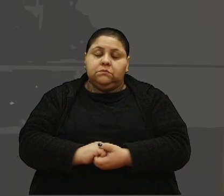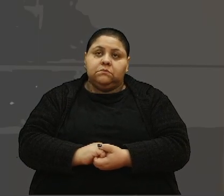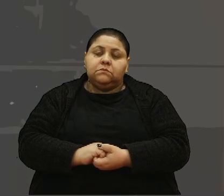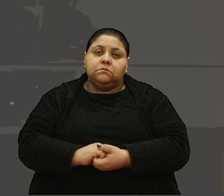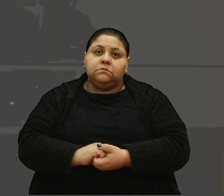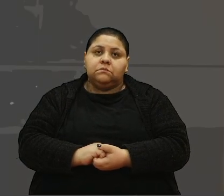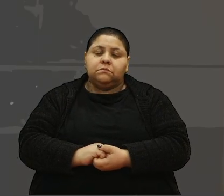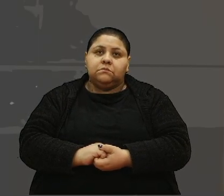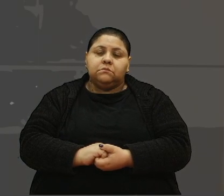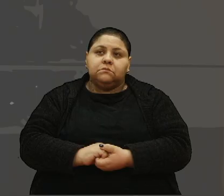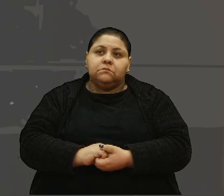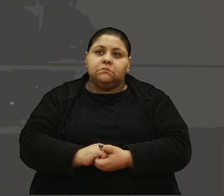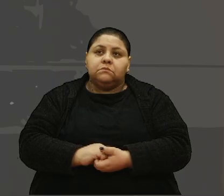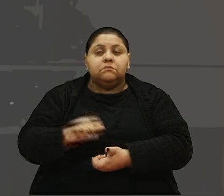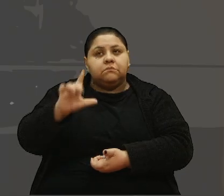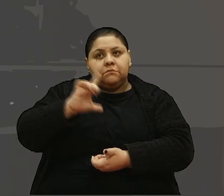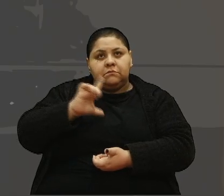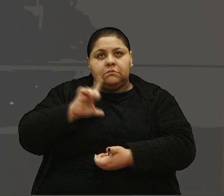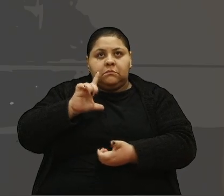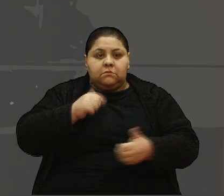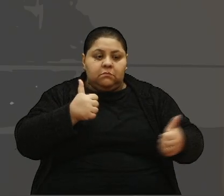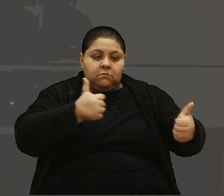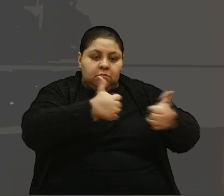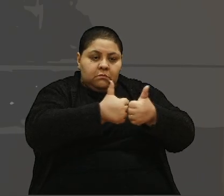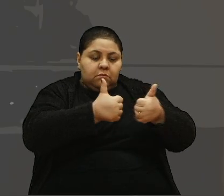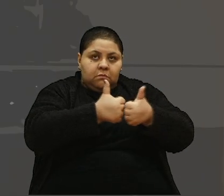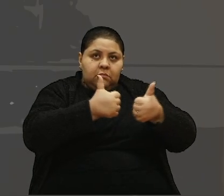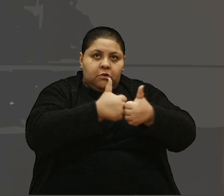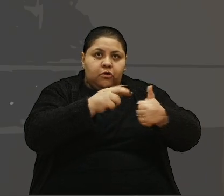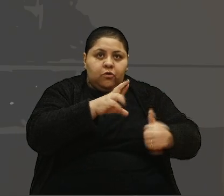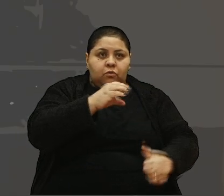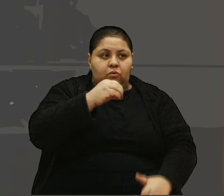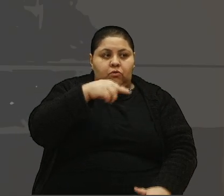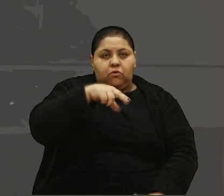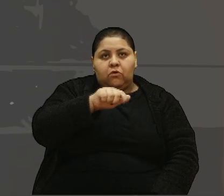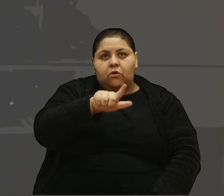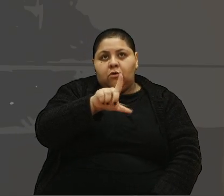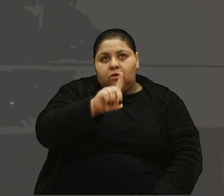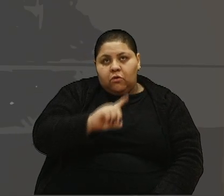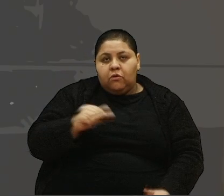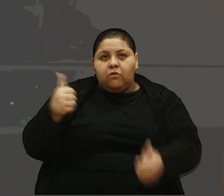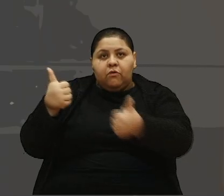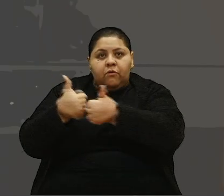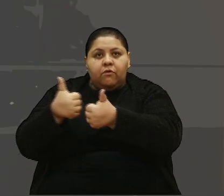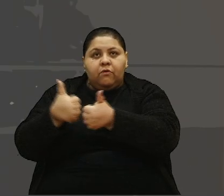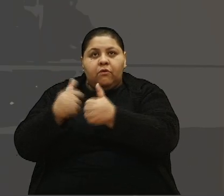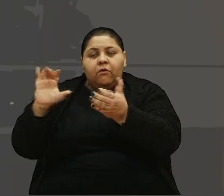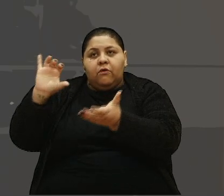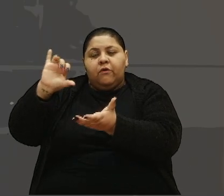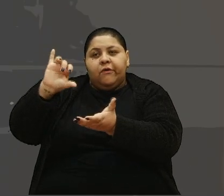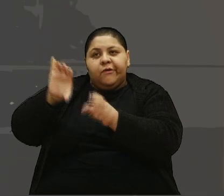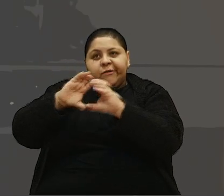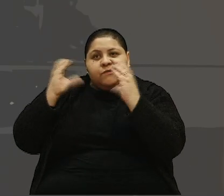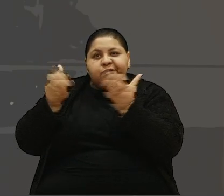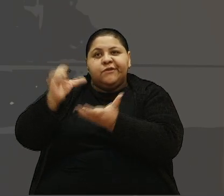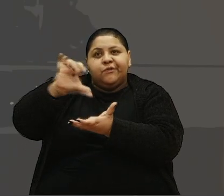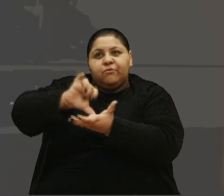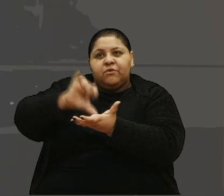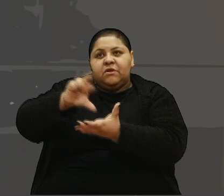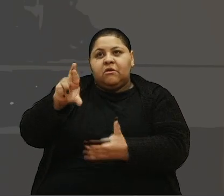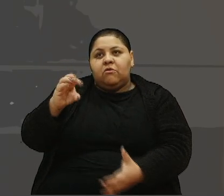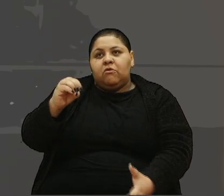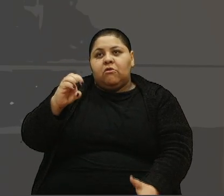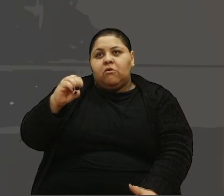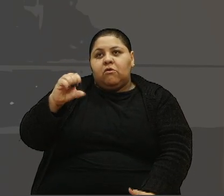final. Nós temos uma do lado do Arnaldo Balvê, uma ali do lado do Centro Comunitário do Rosário.